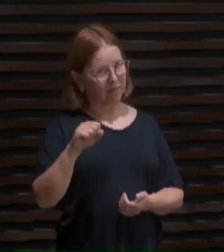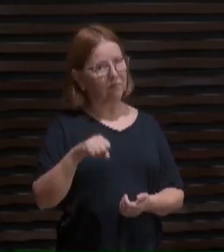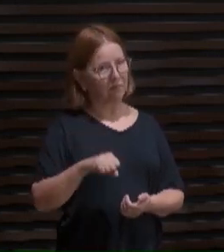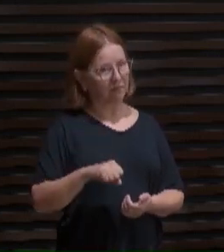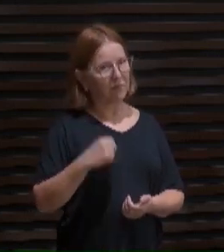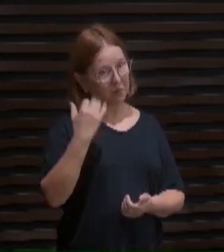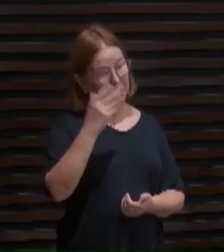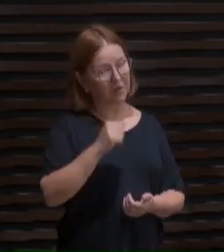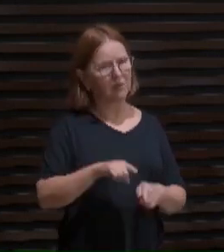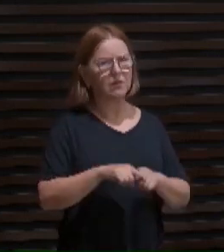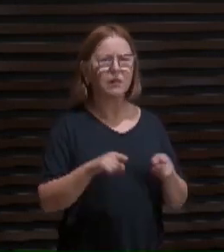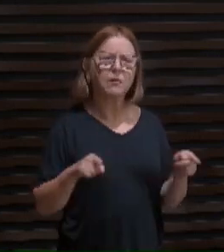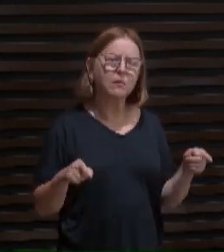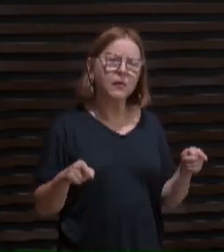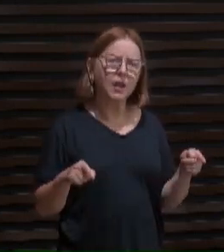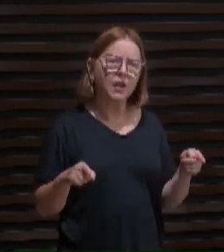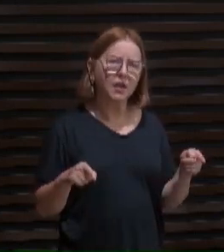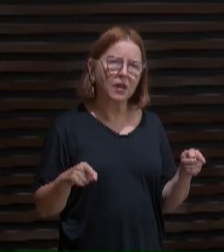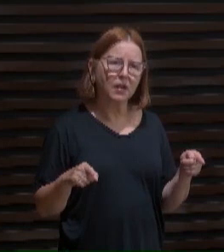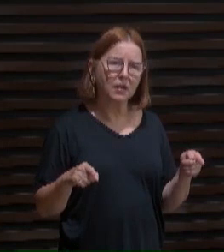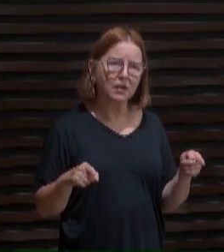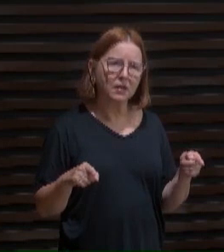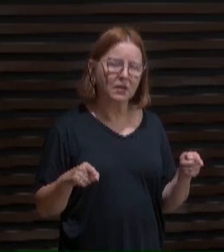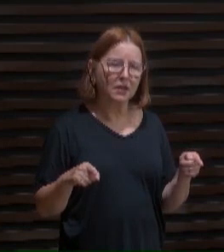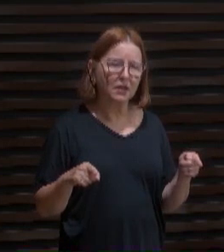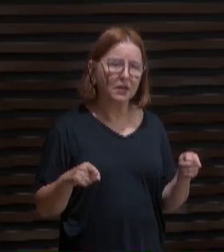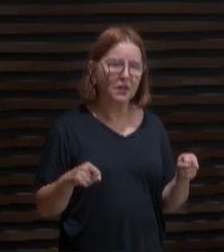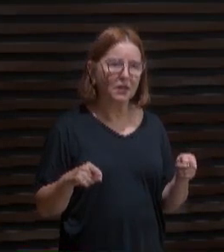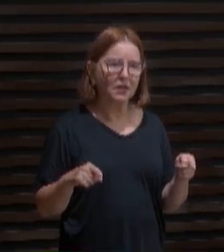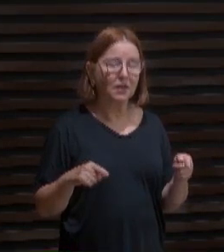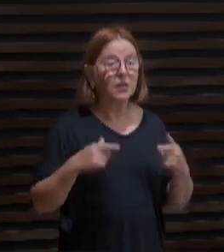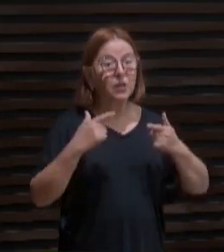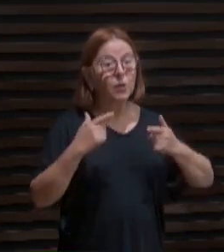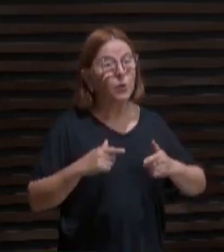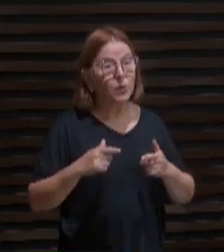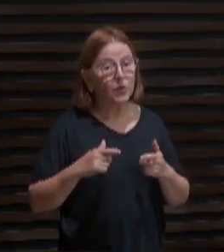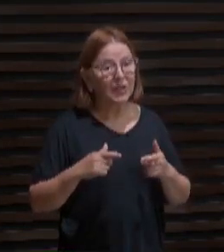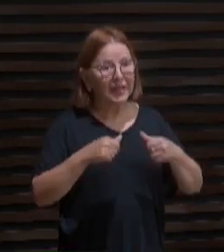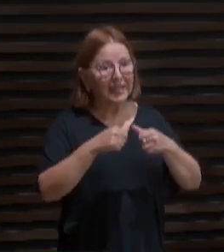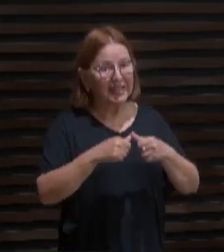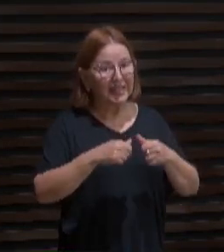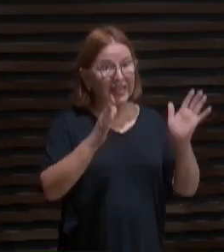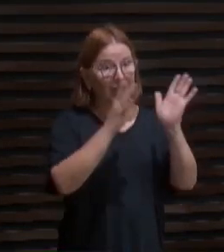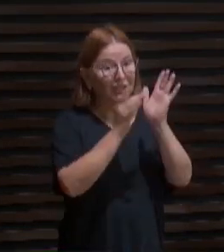Mas cadê aquele que veio para tirar a gente da gente e ele viver em